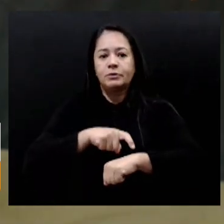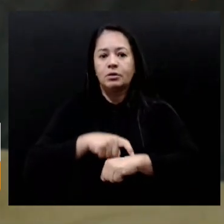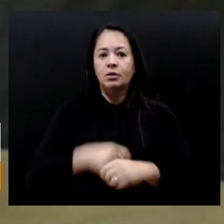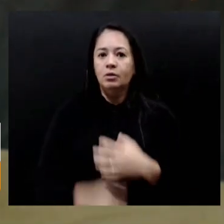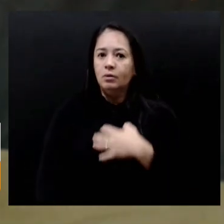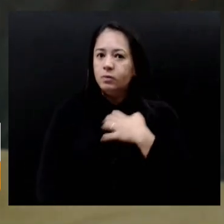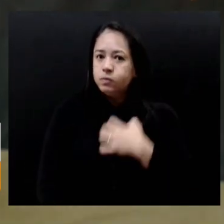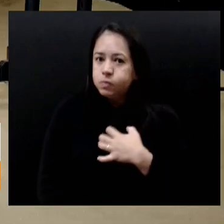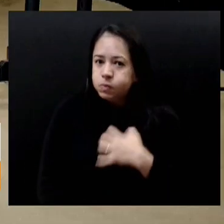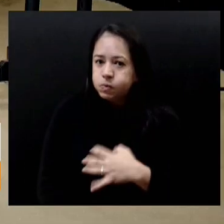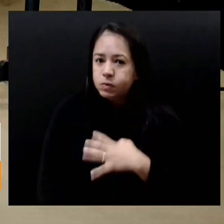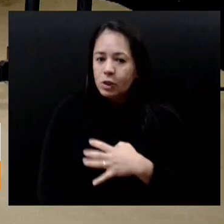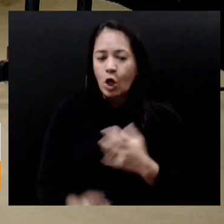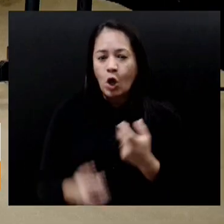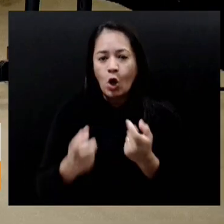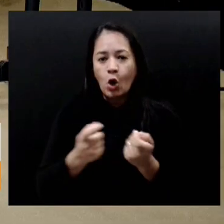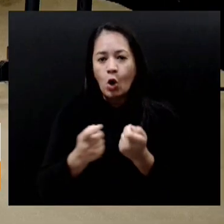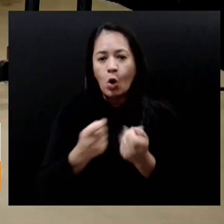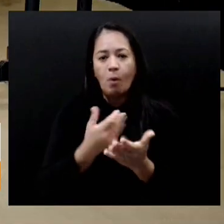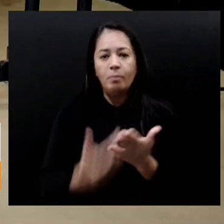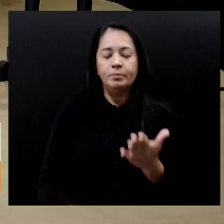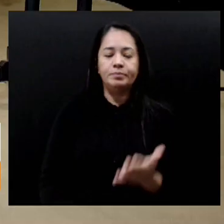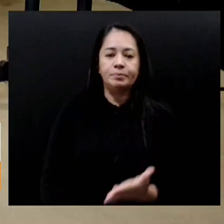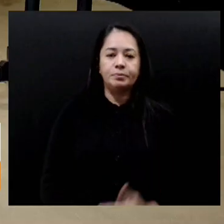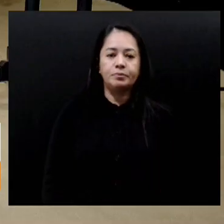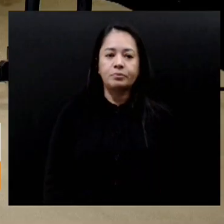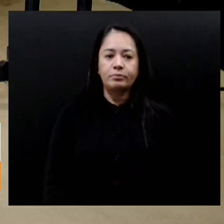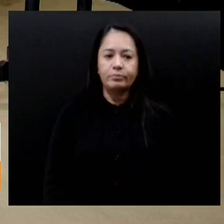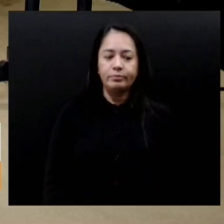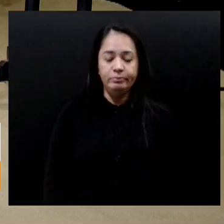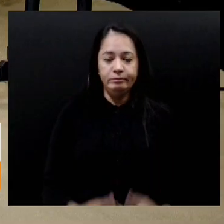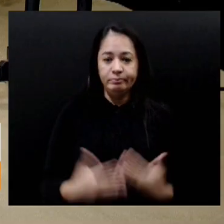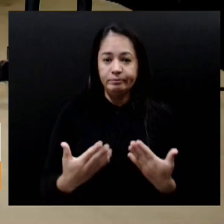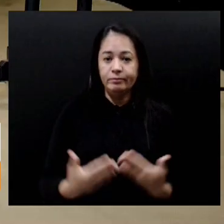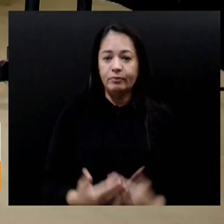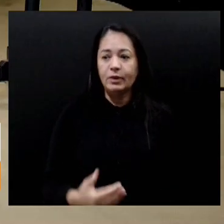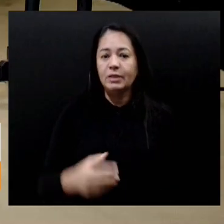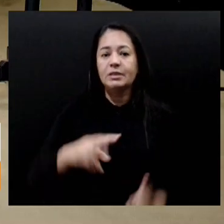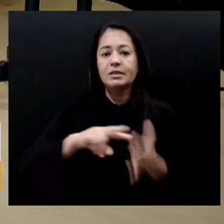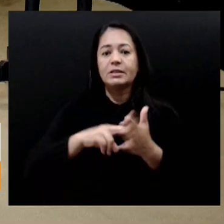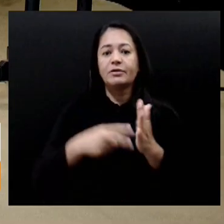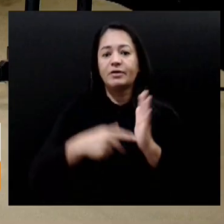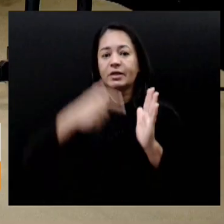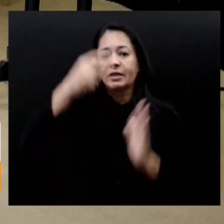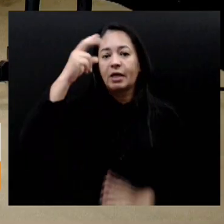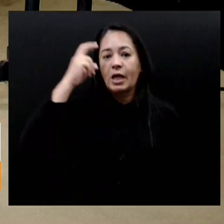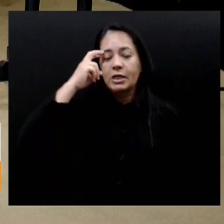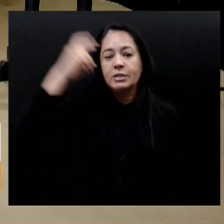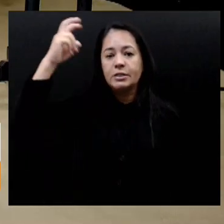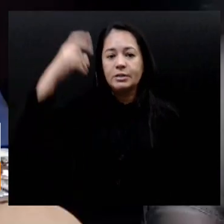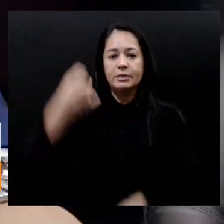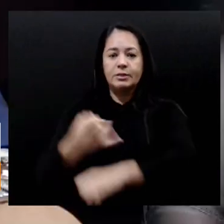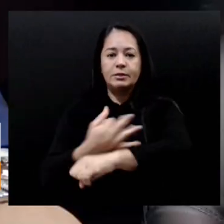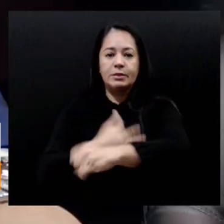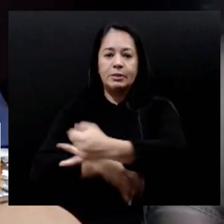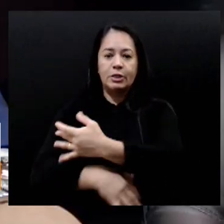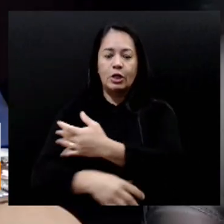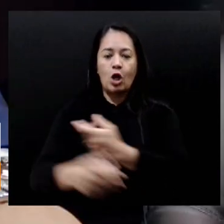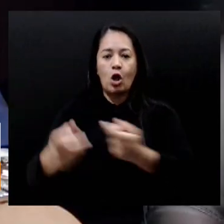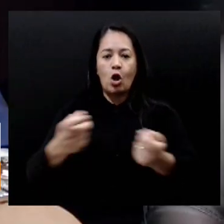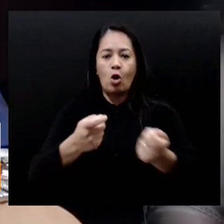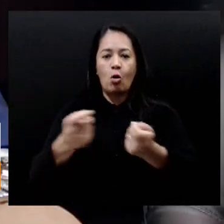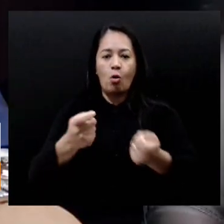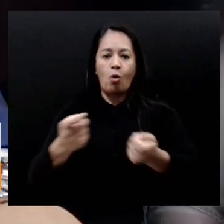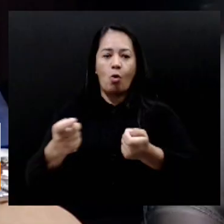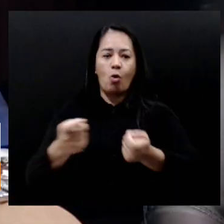controle. Trata-se de inteligência emocional, né? Conseguir controlar essas emoções, sejam quais